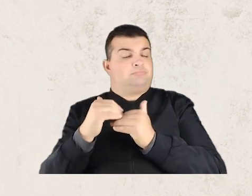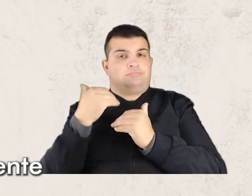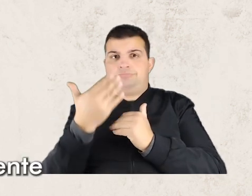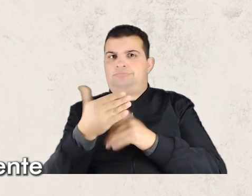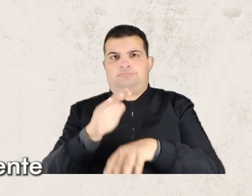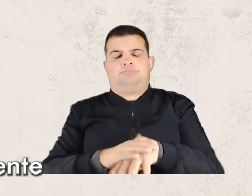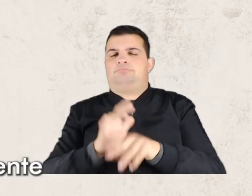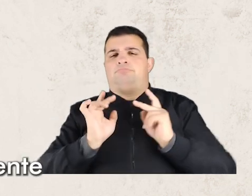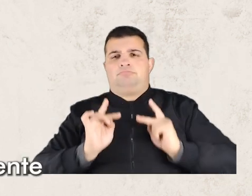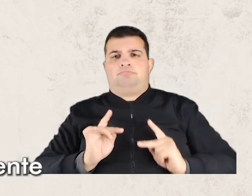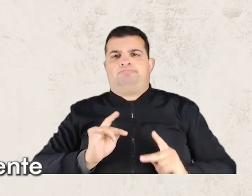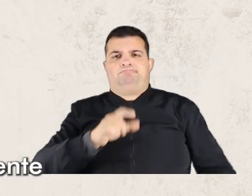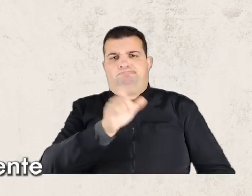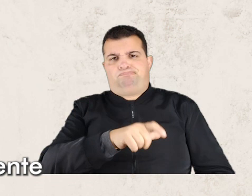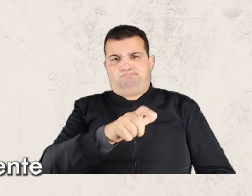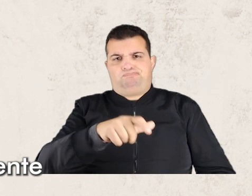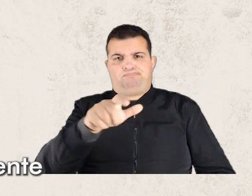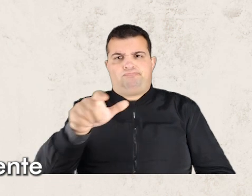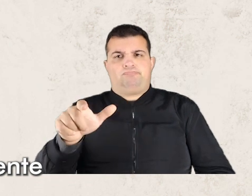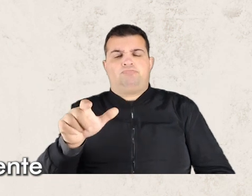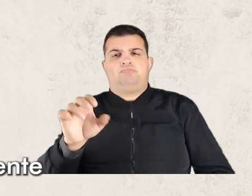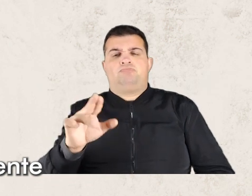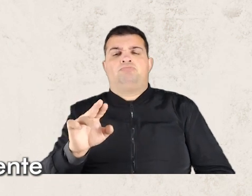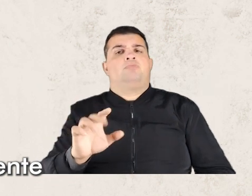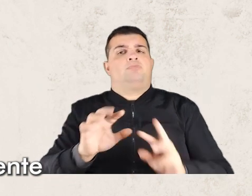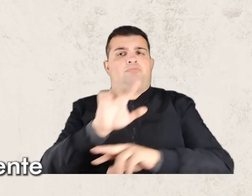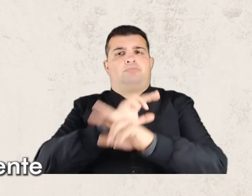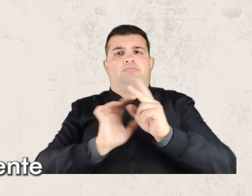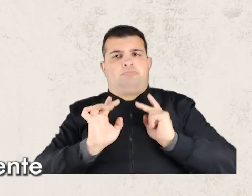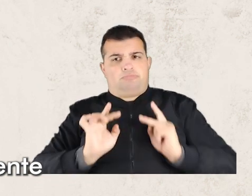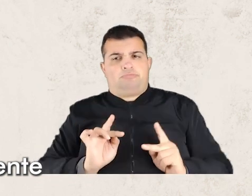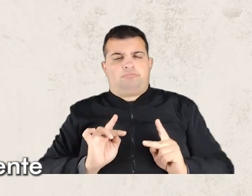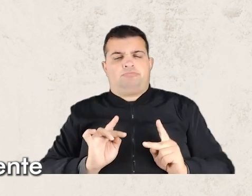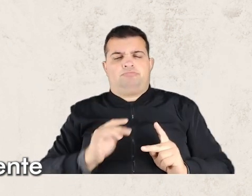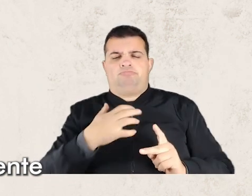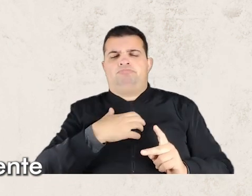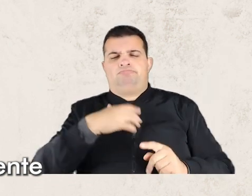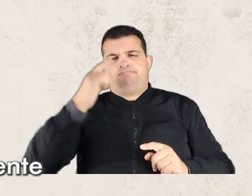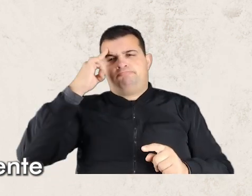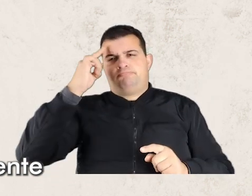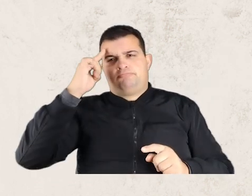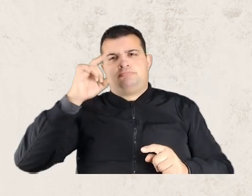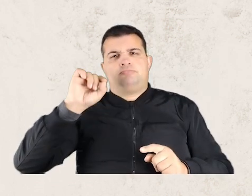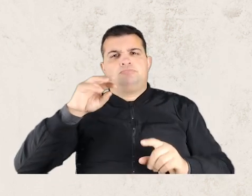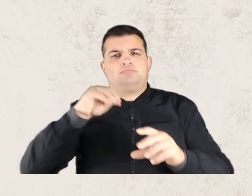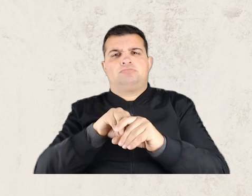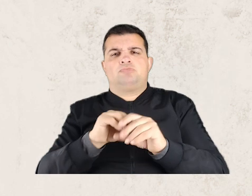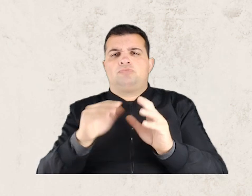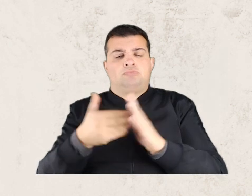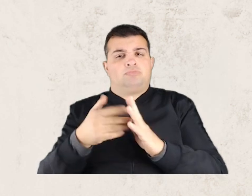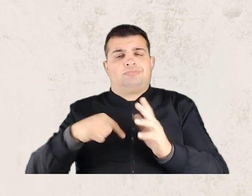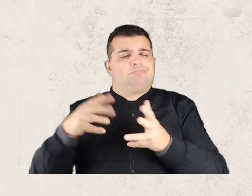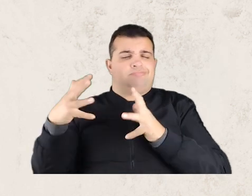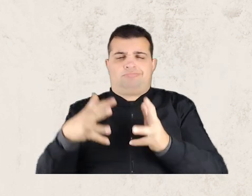nomenclatura. Então, enquanto, de alguma maneira, a gente não conseguir nos colocarmos para além